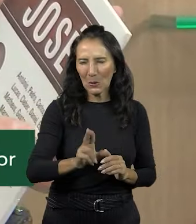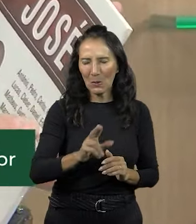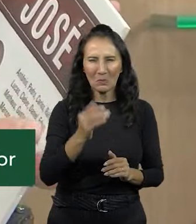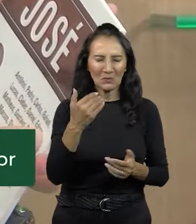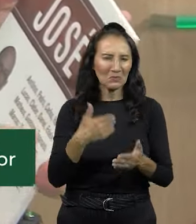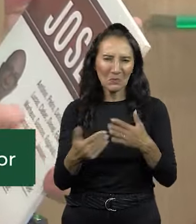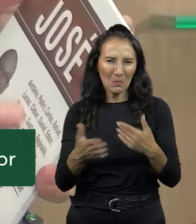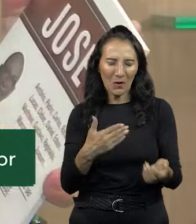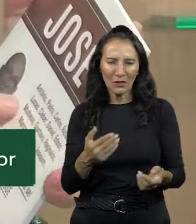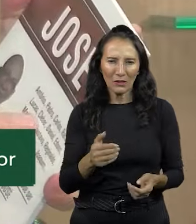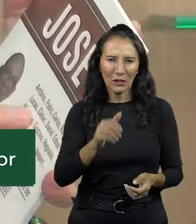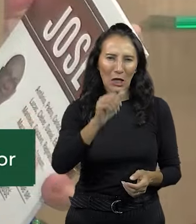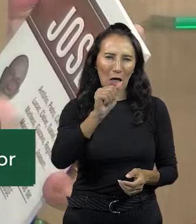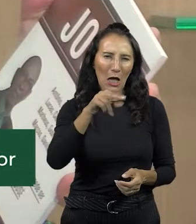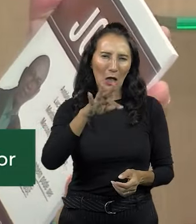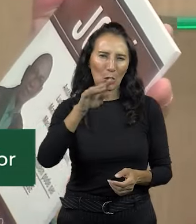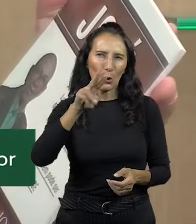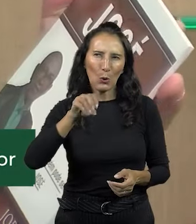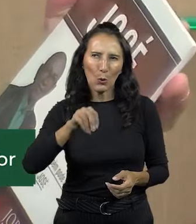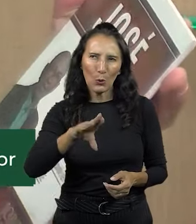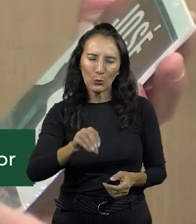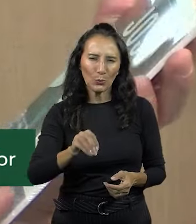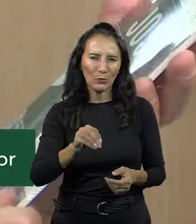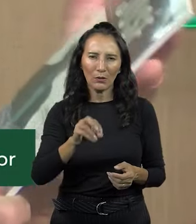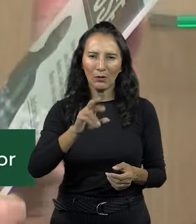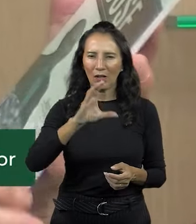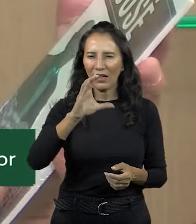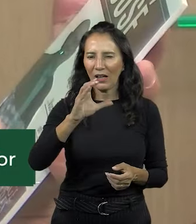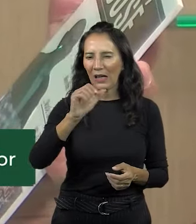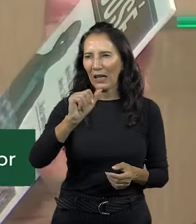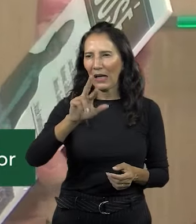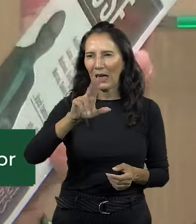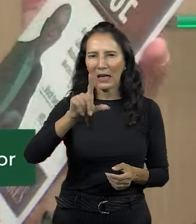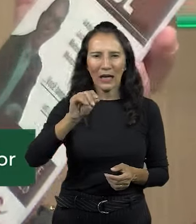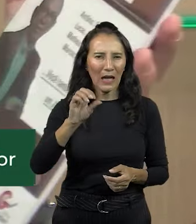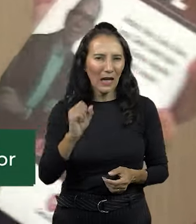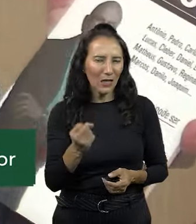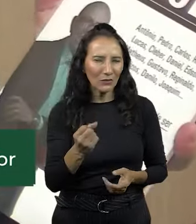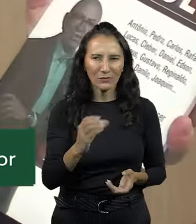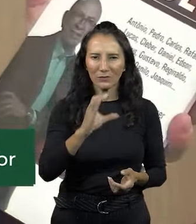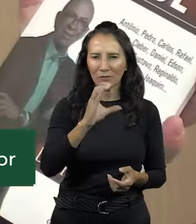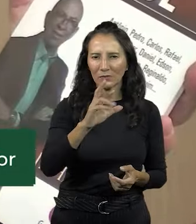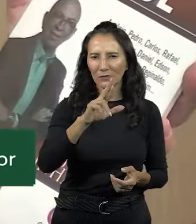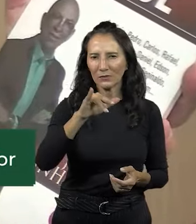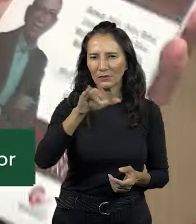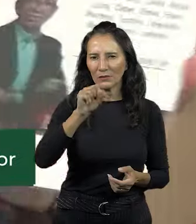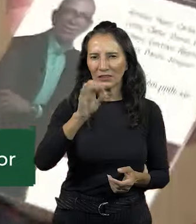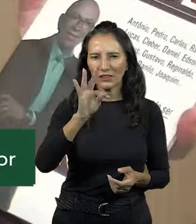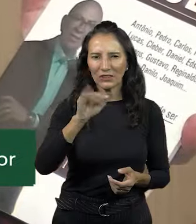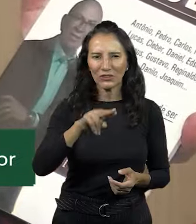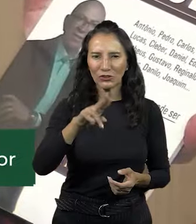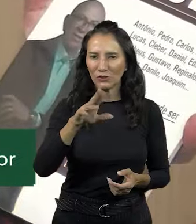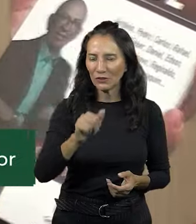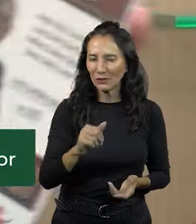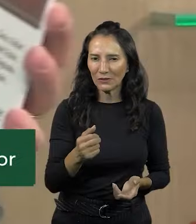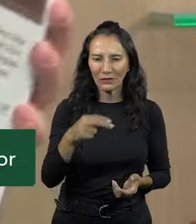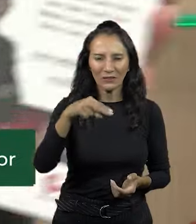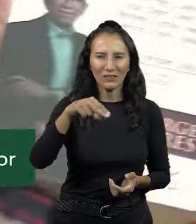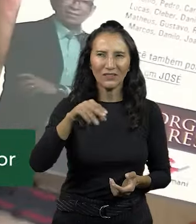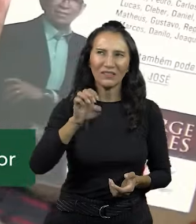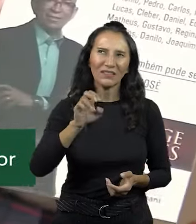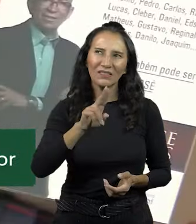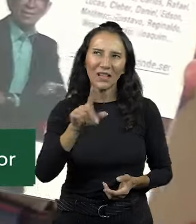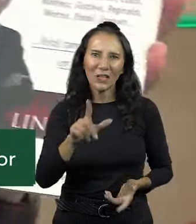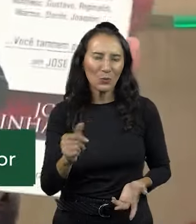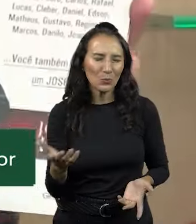Pedro Carlos Rafael Lucas ainda que você se chame Cristina Neusa Olha aí